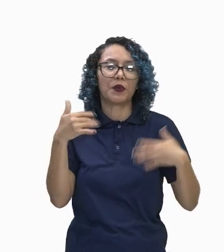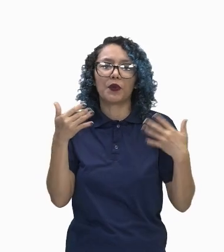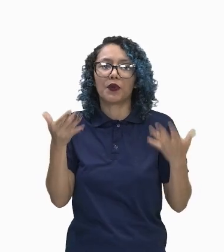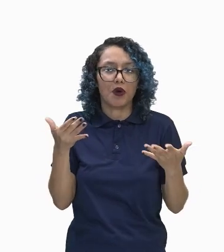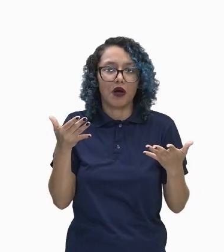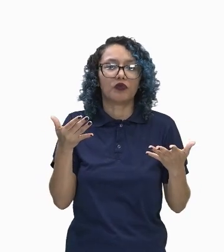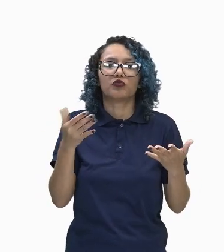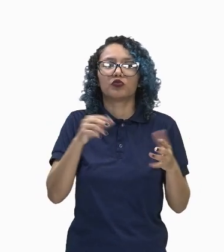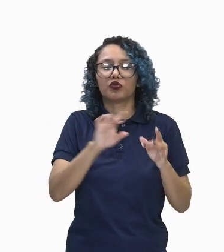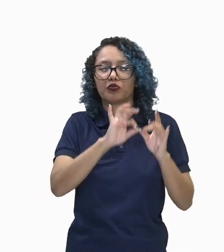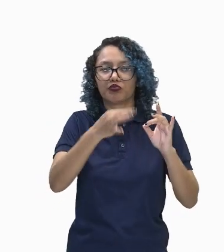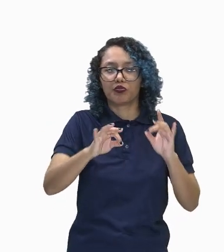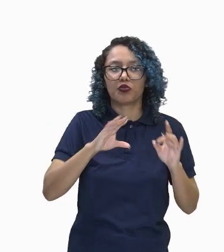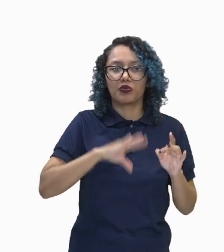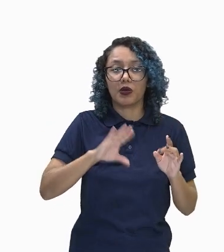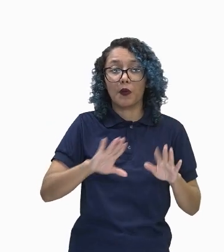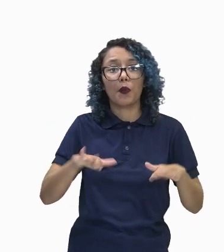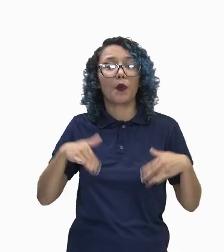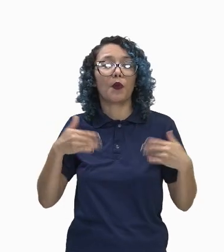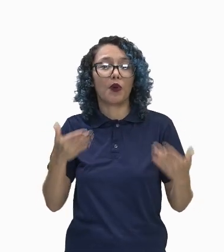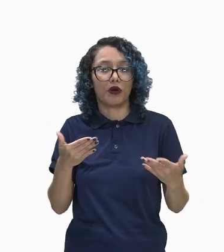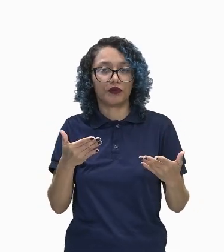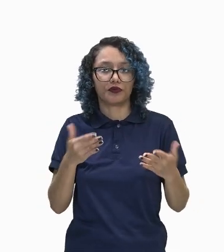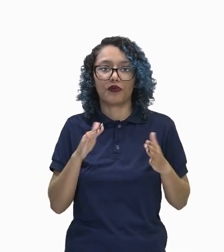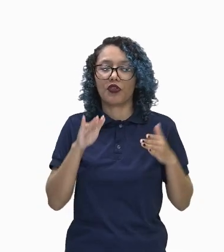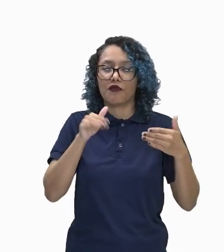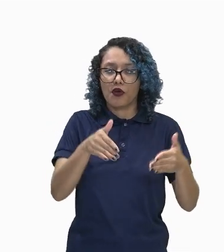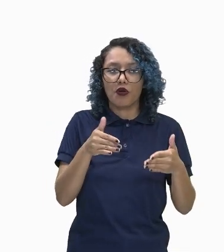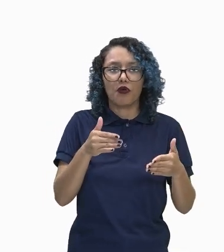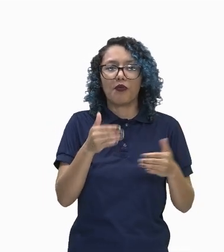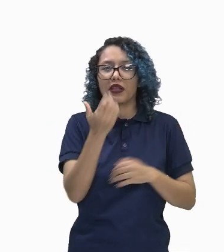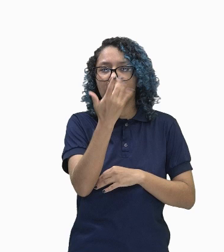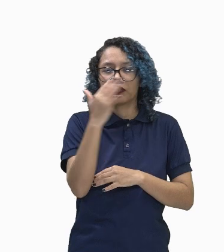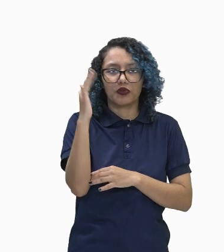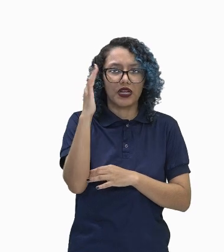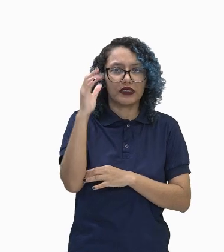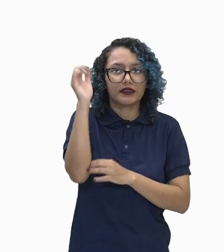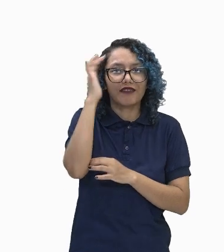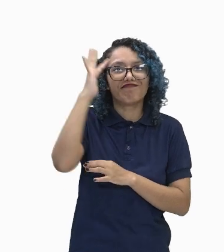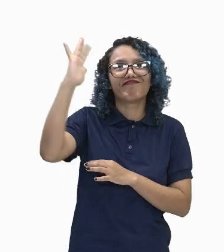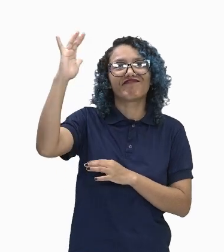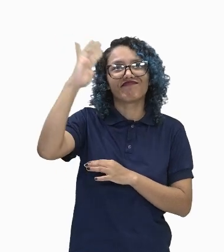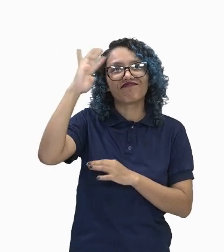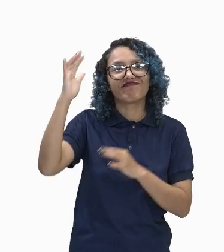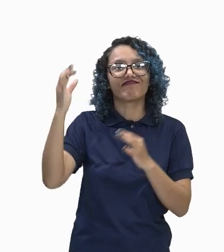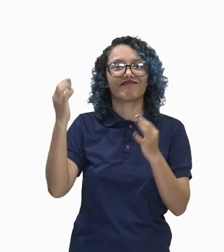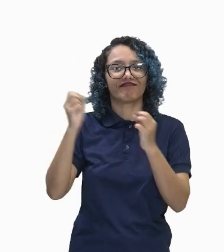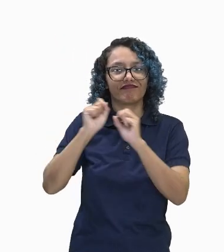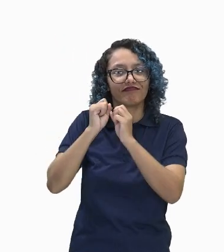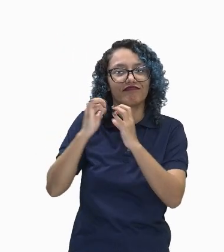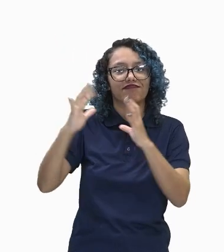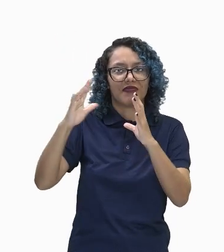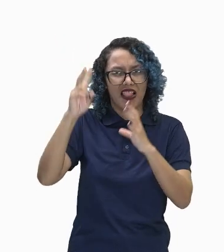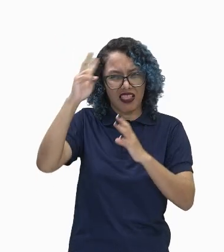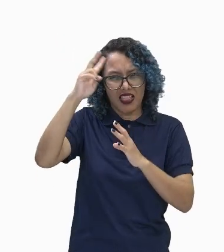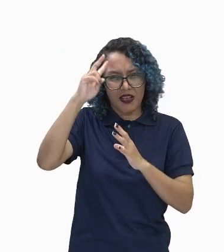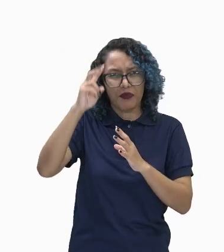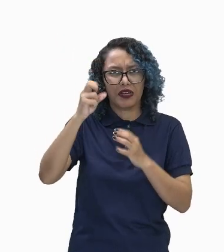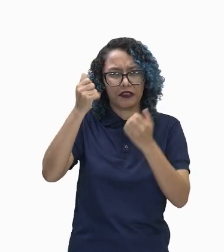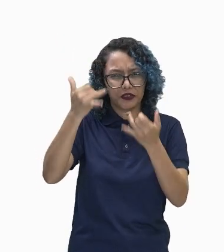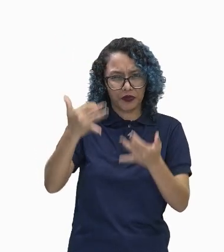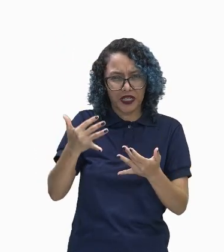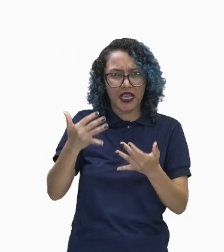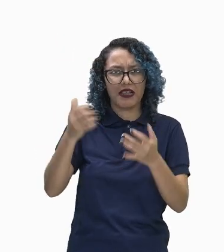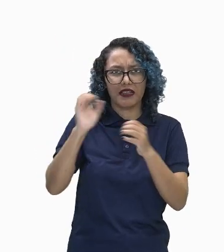do arcadismo português foram natureza idealizada. Lembra que eu disse? Não é a